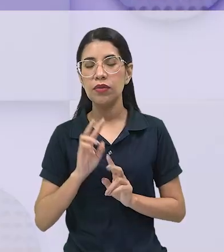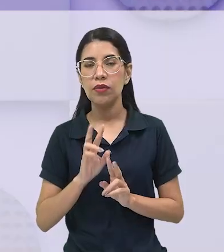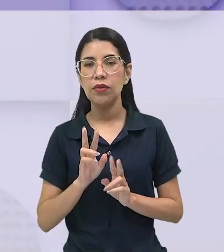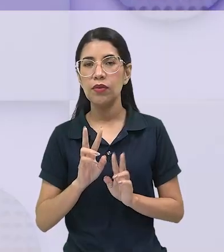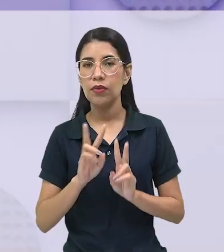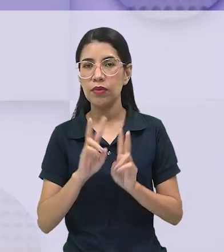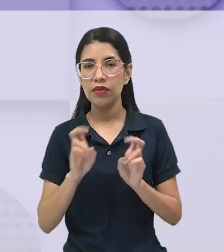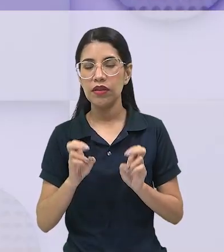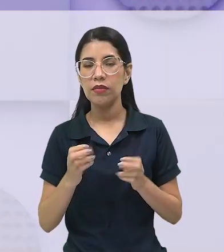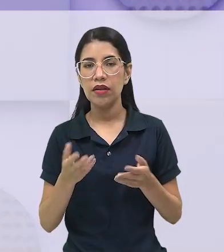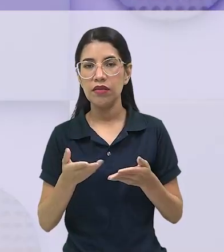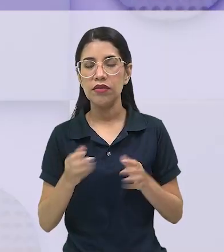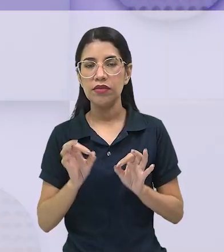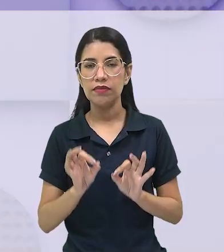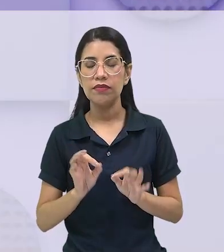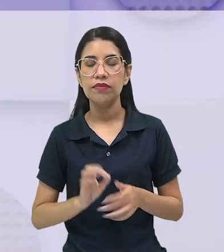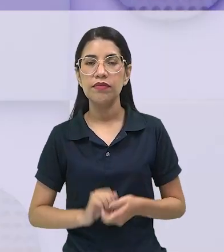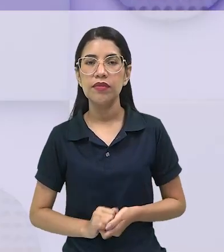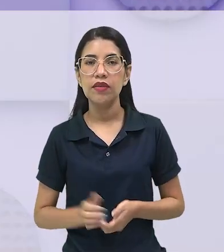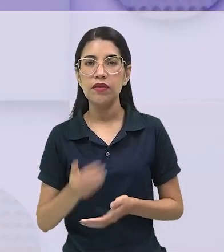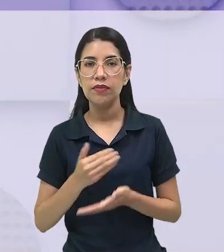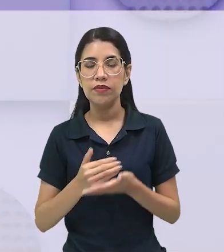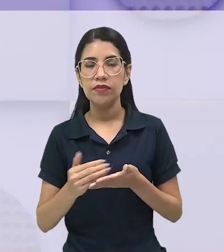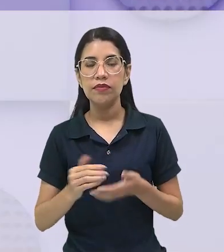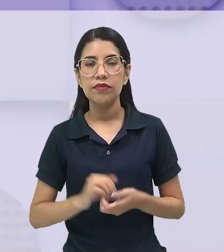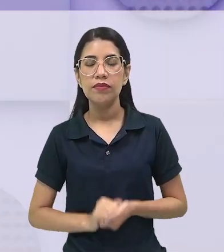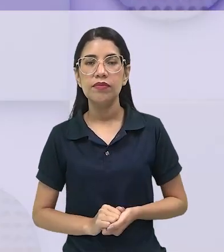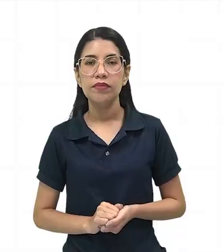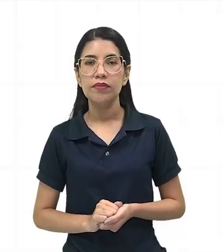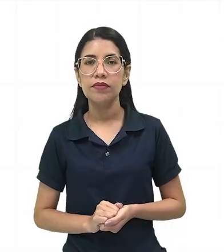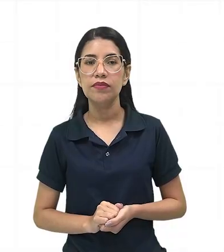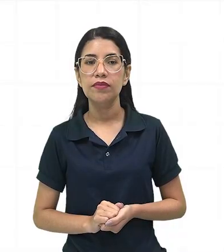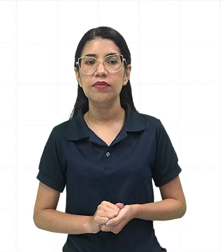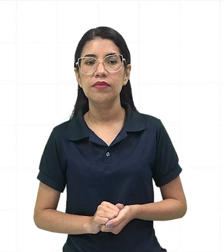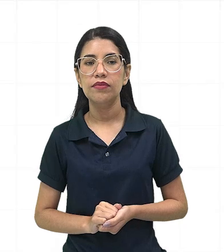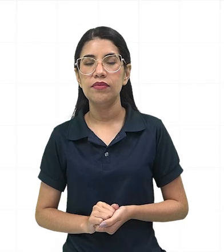esta unidade 1. Então, vamos que vamos para o primeiro dado de hoje.